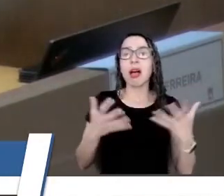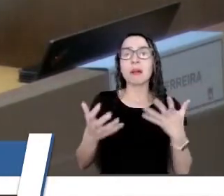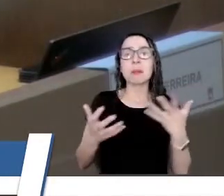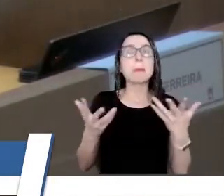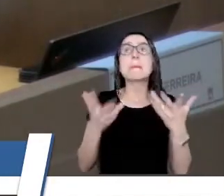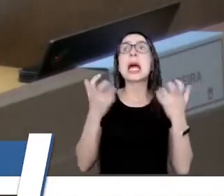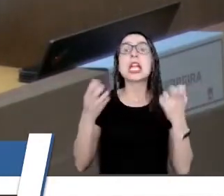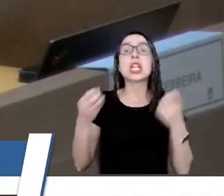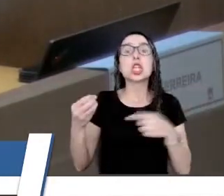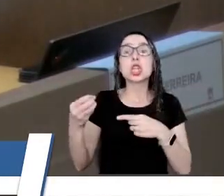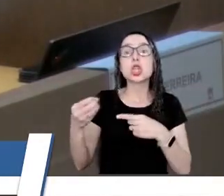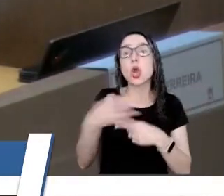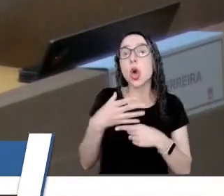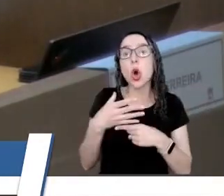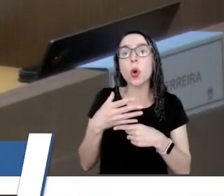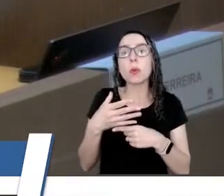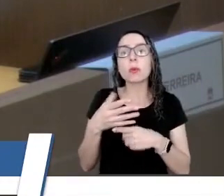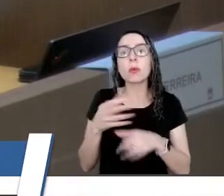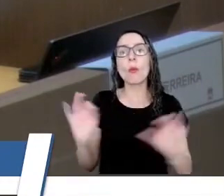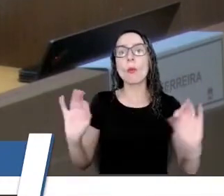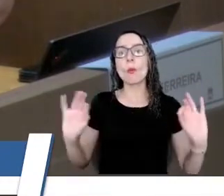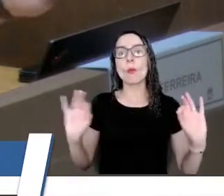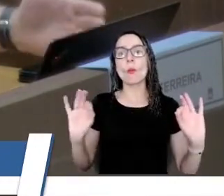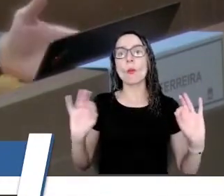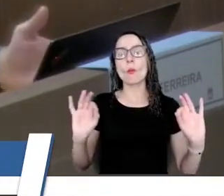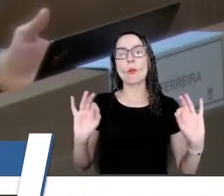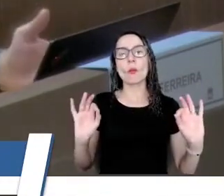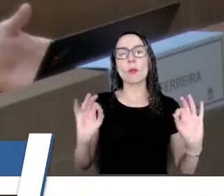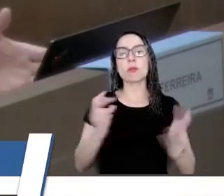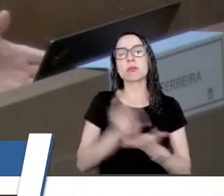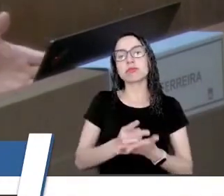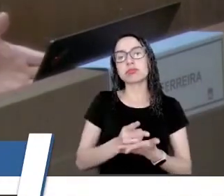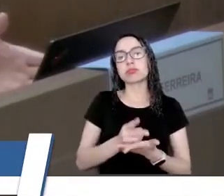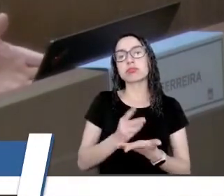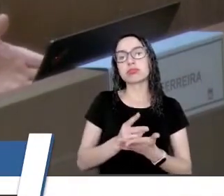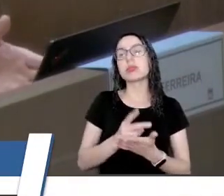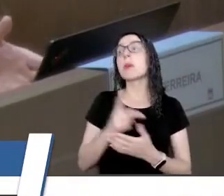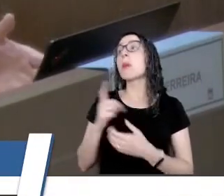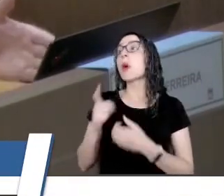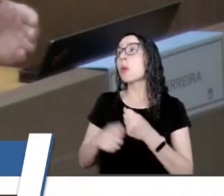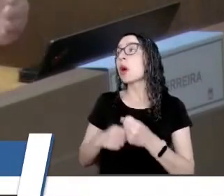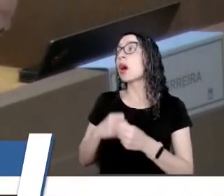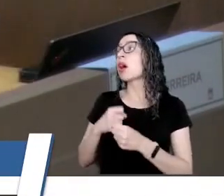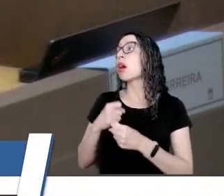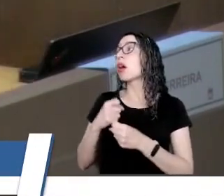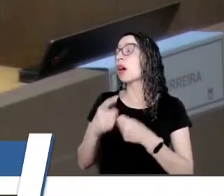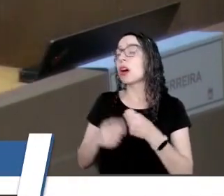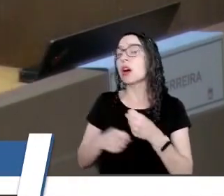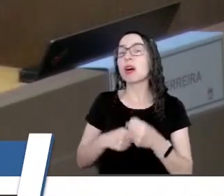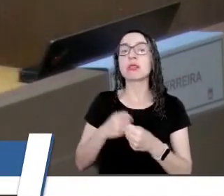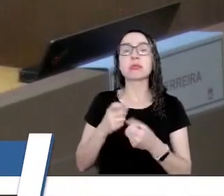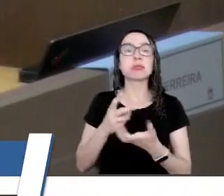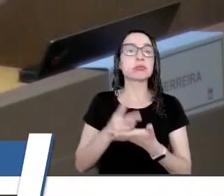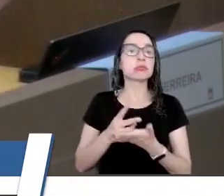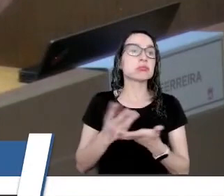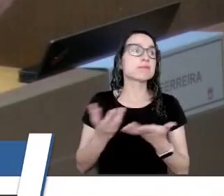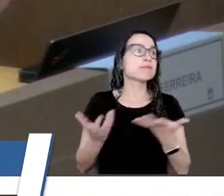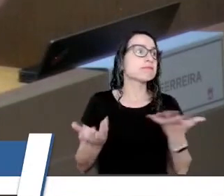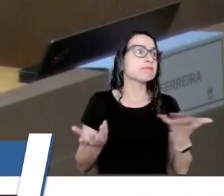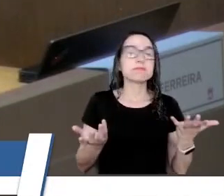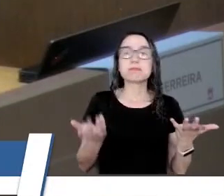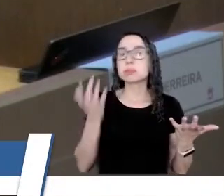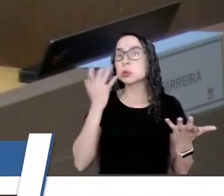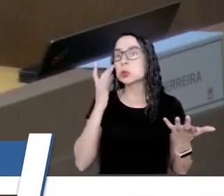nada de novo. Mais um ano que se passa e eu não sei se a culpa seria